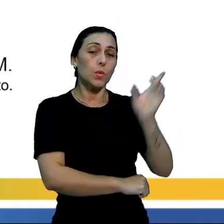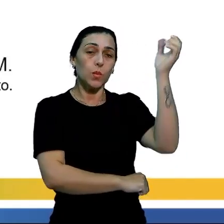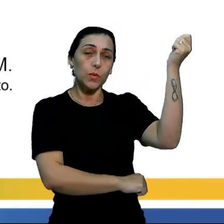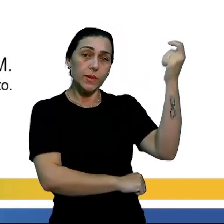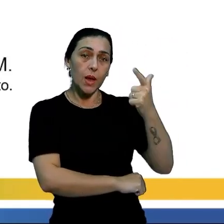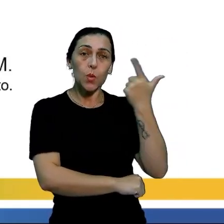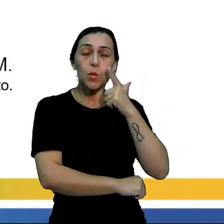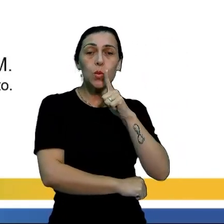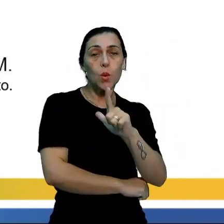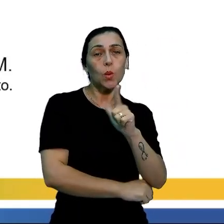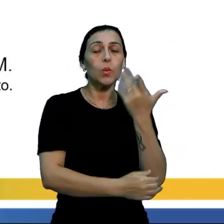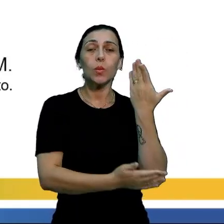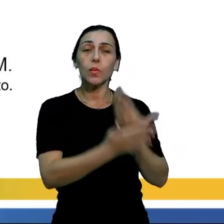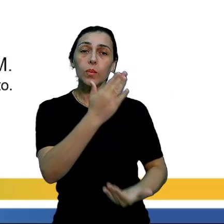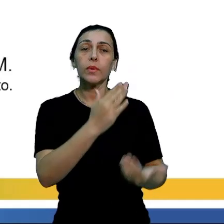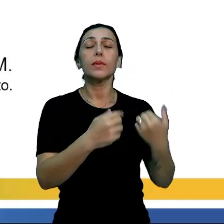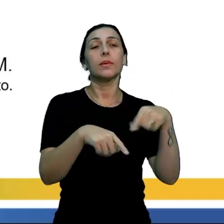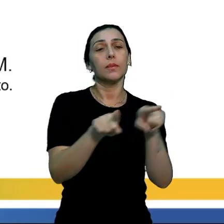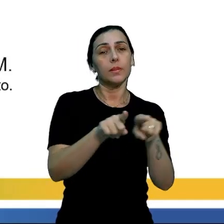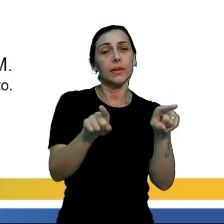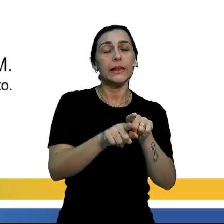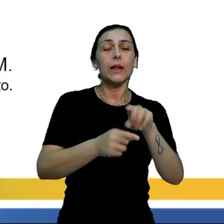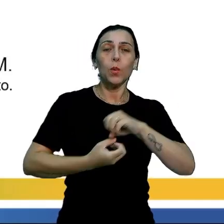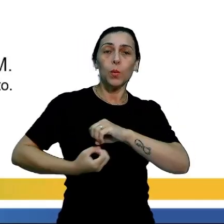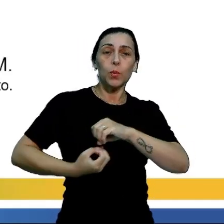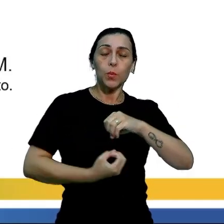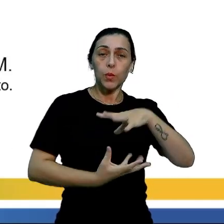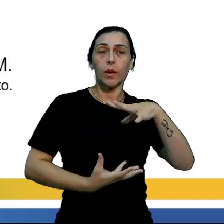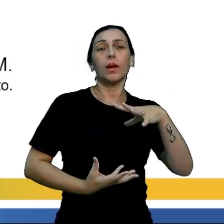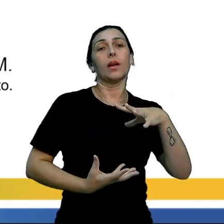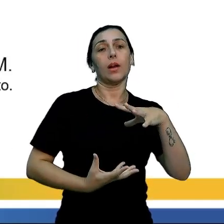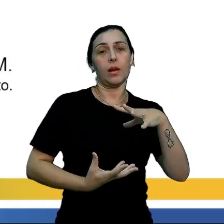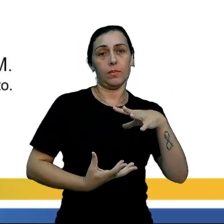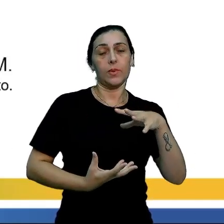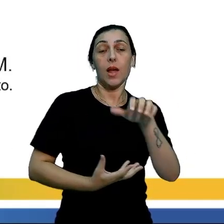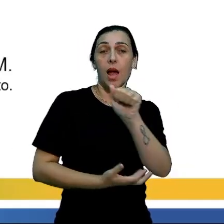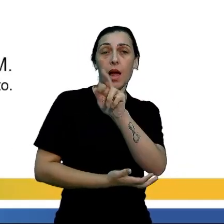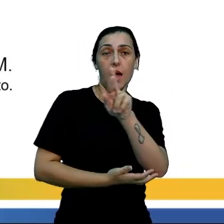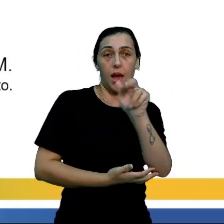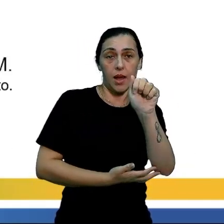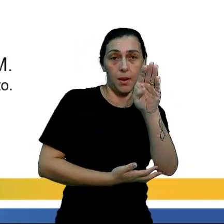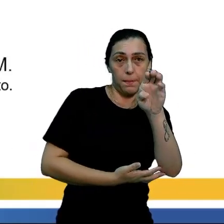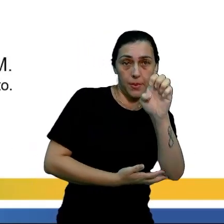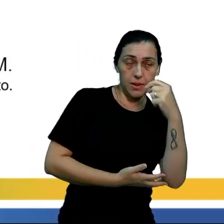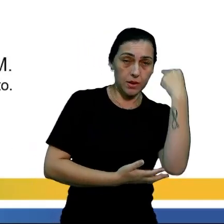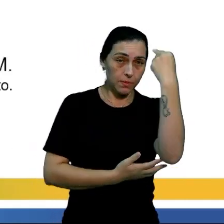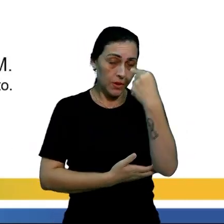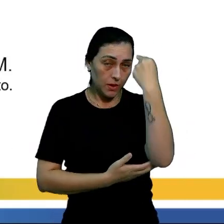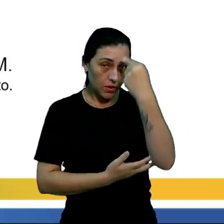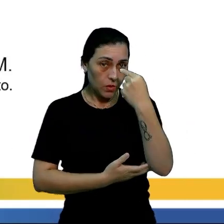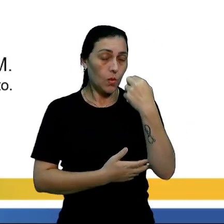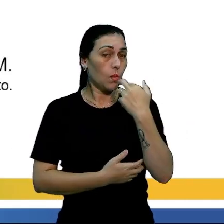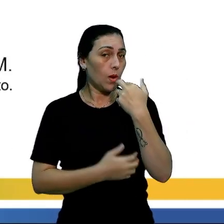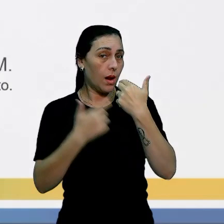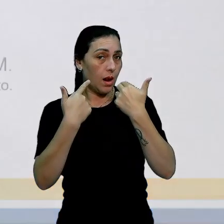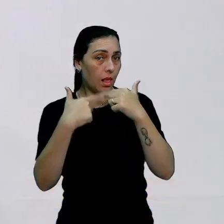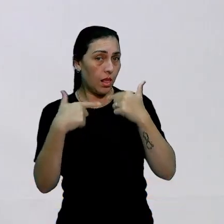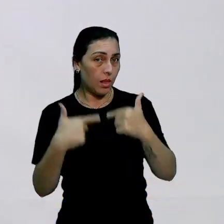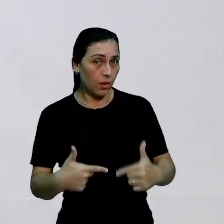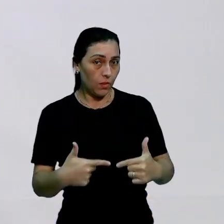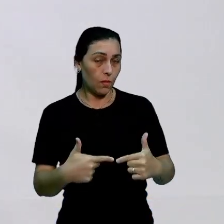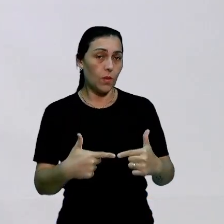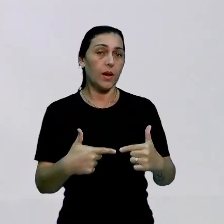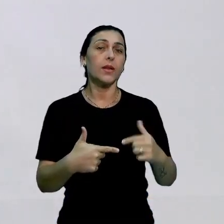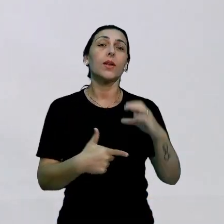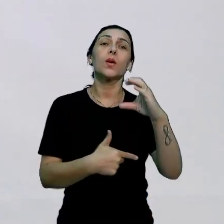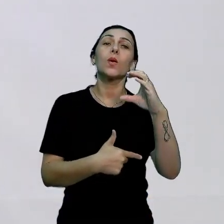ganharam, que todos perderam, tenho uma alma, né, de nada, de árabe, espanhol, ou seja, toda uma linguagem